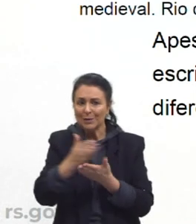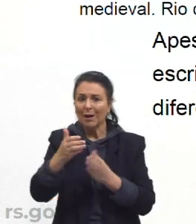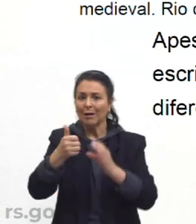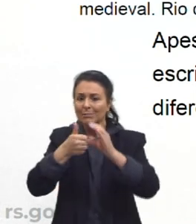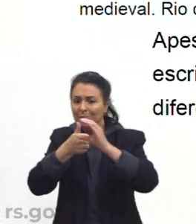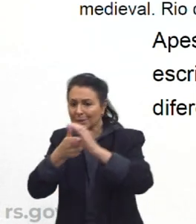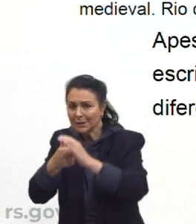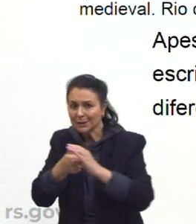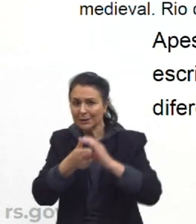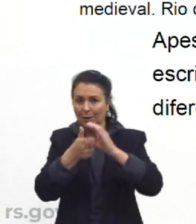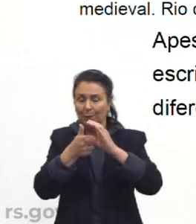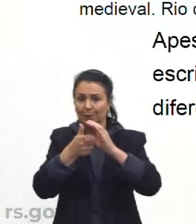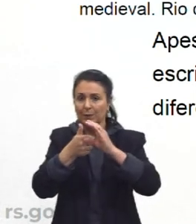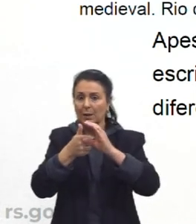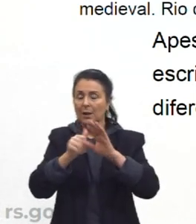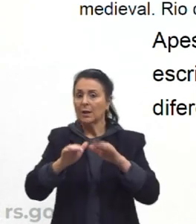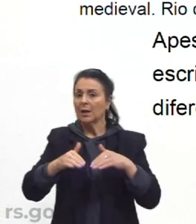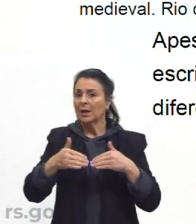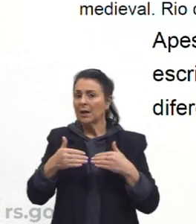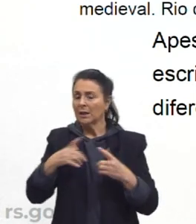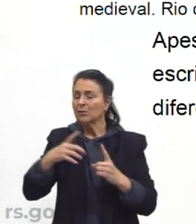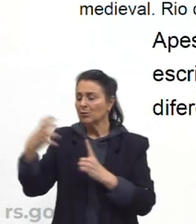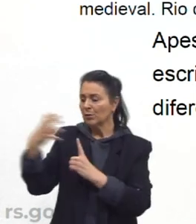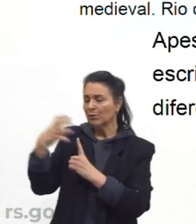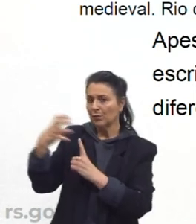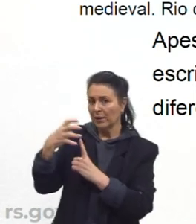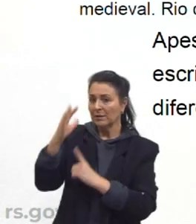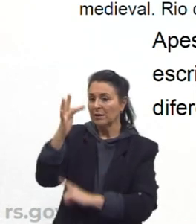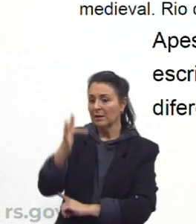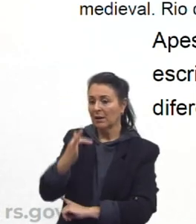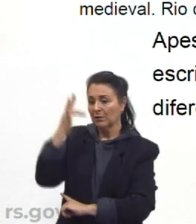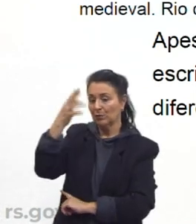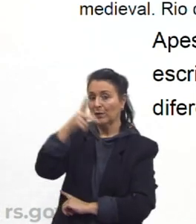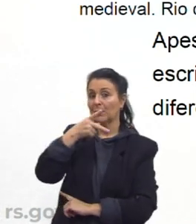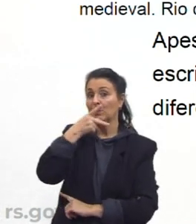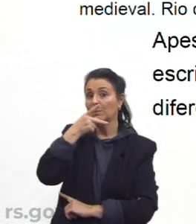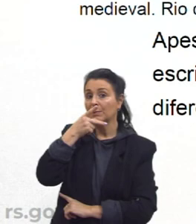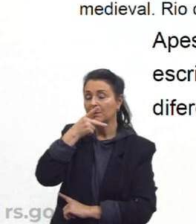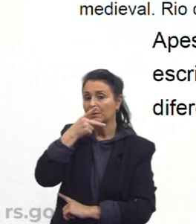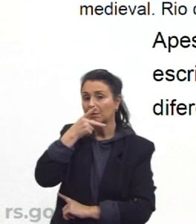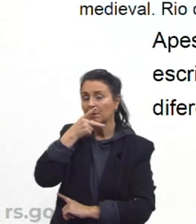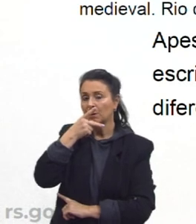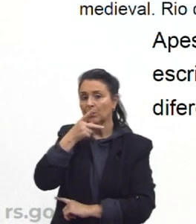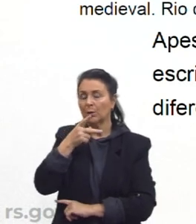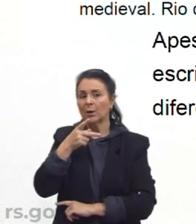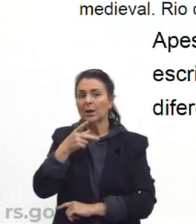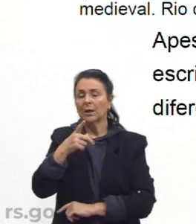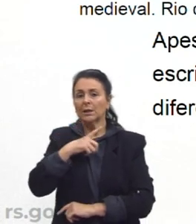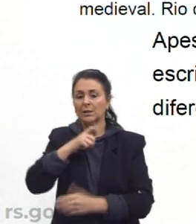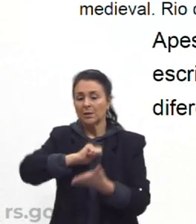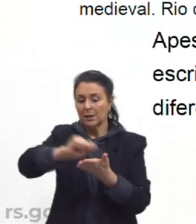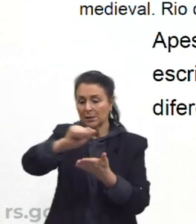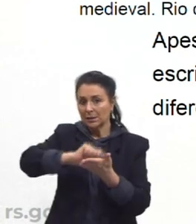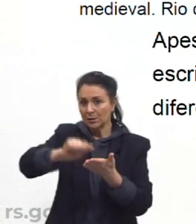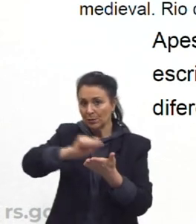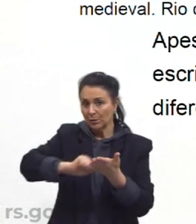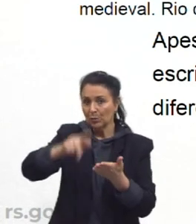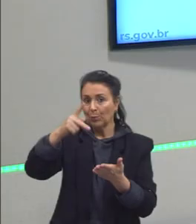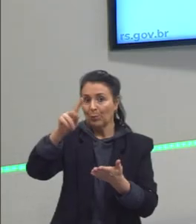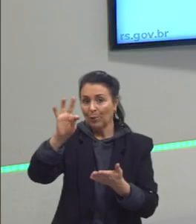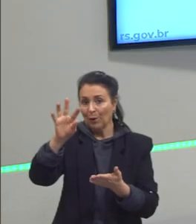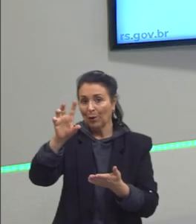né apesar de ter sido influenciado pela filosofia de Platão por meio dos escritos e plotino